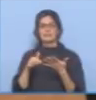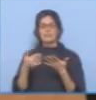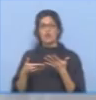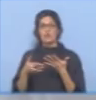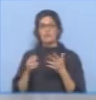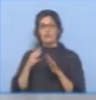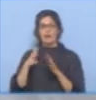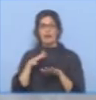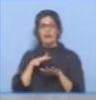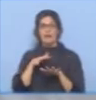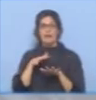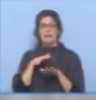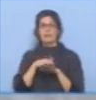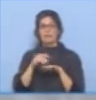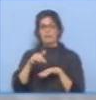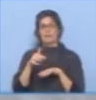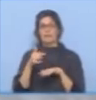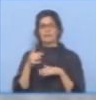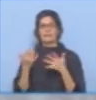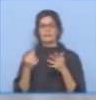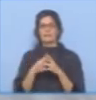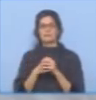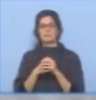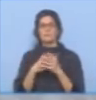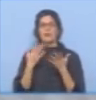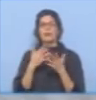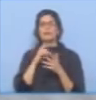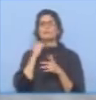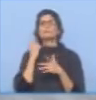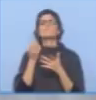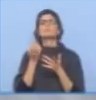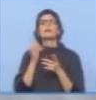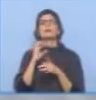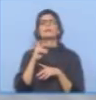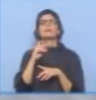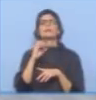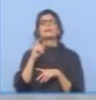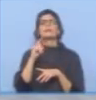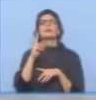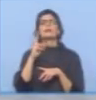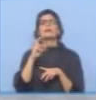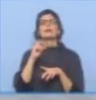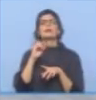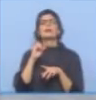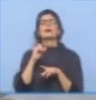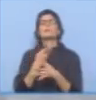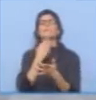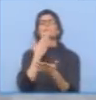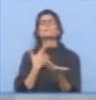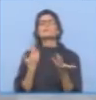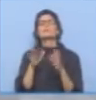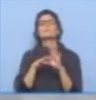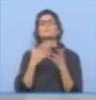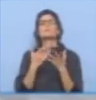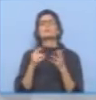terça-feira. E o padre Carlos começava por lhe pedir que participação é esta do Patriarcado de Lisboa. Acredito que quando foi